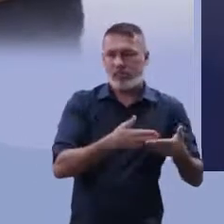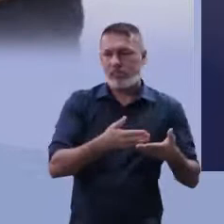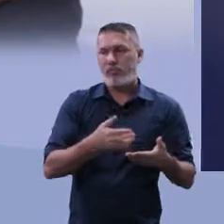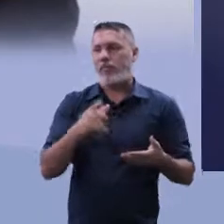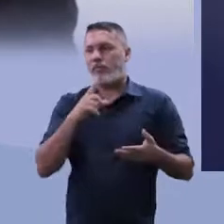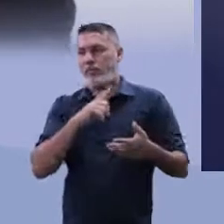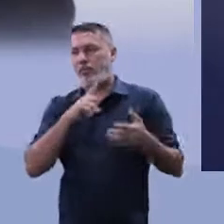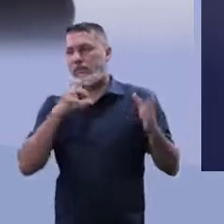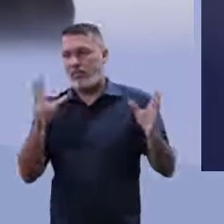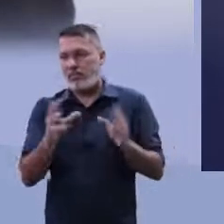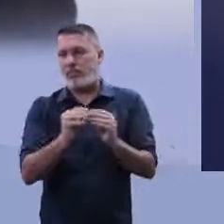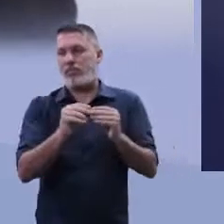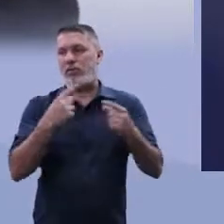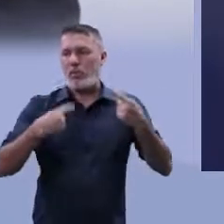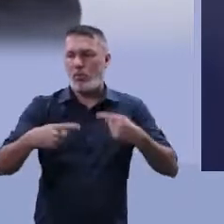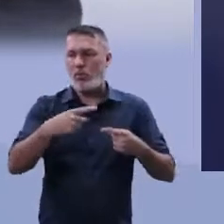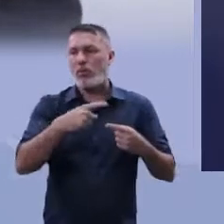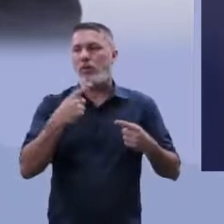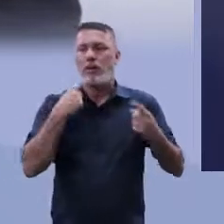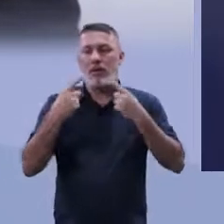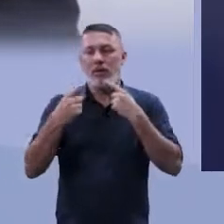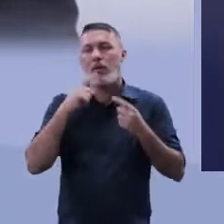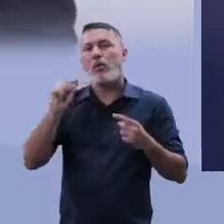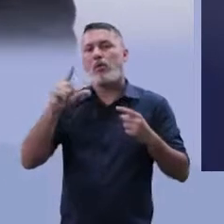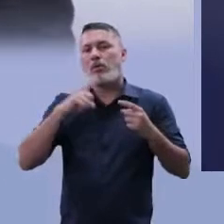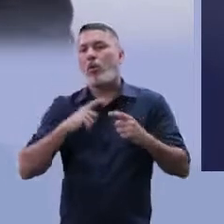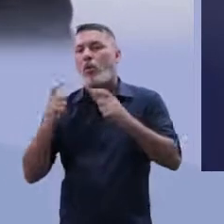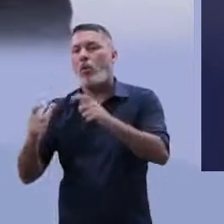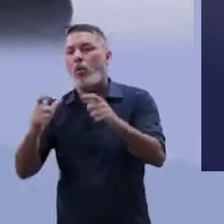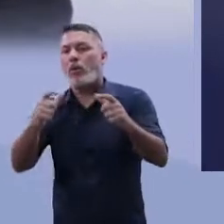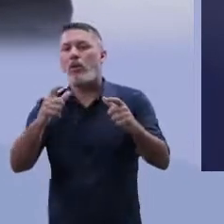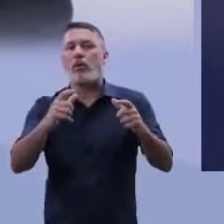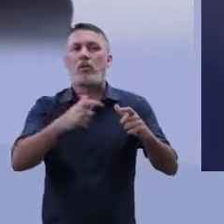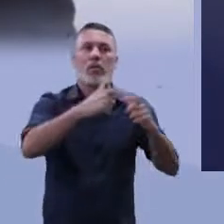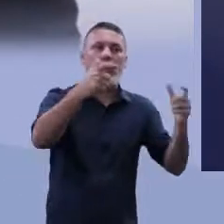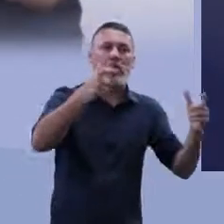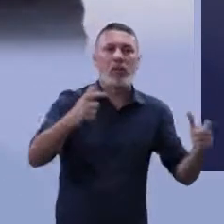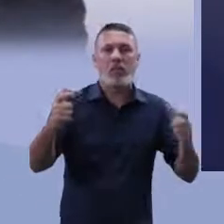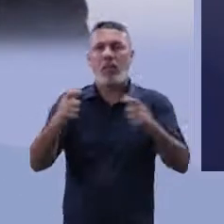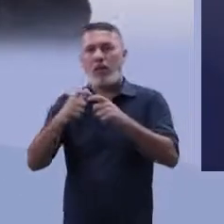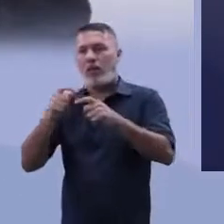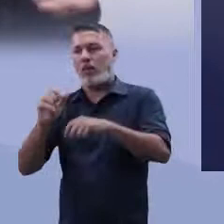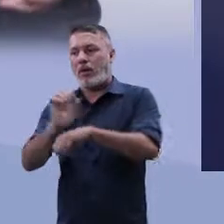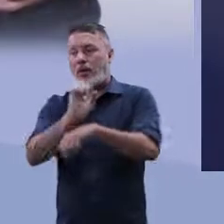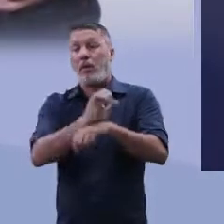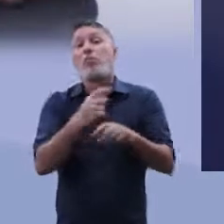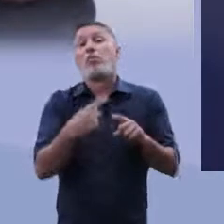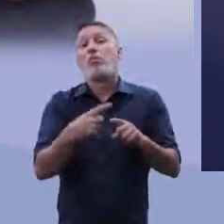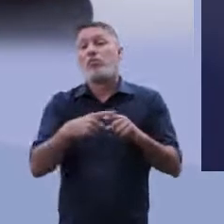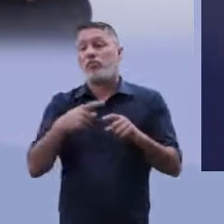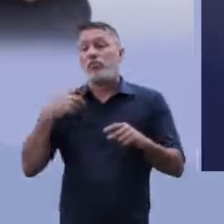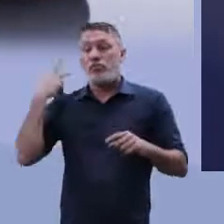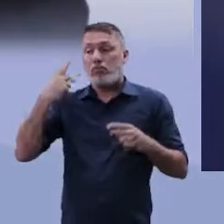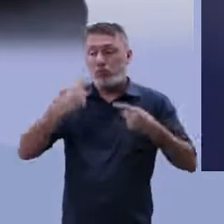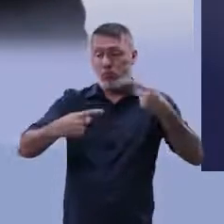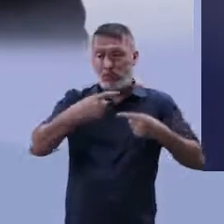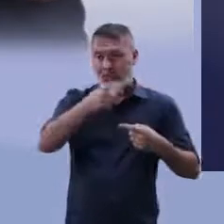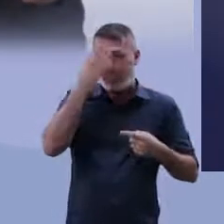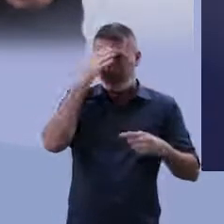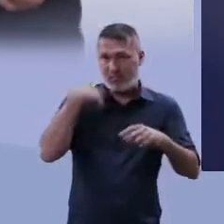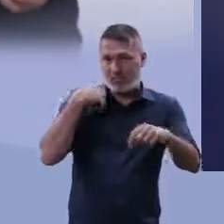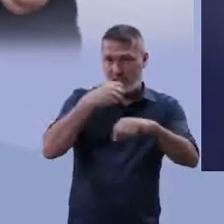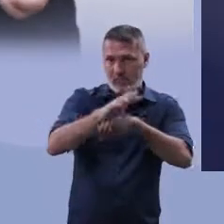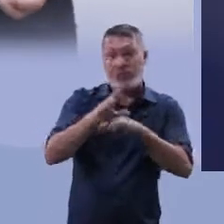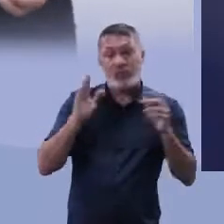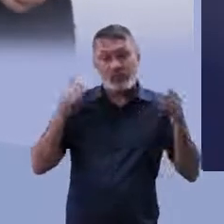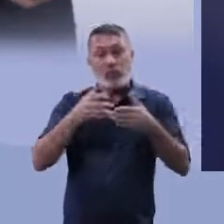envolvido. Assim, no sentido amplo, existe política desde aqueles que habitam aldeias como aqueles que moram em estados nacionais. Porque a política, ela, como eu